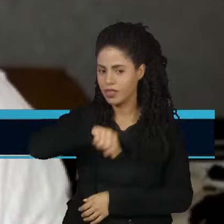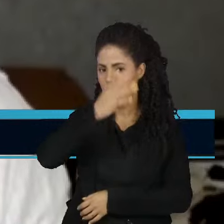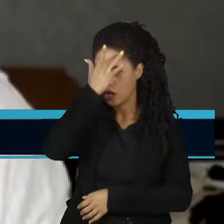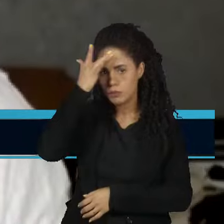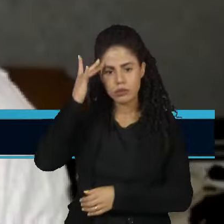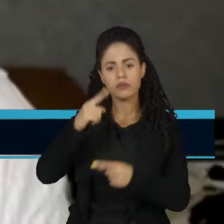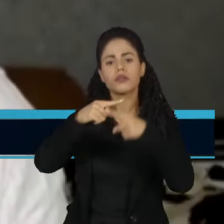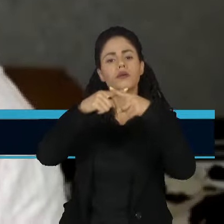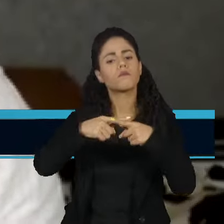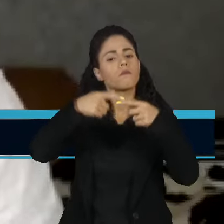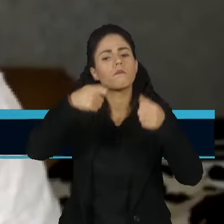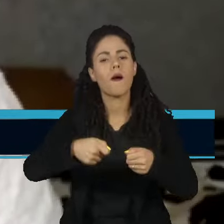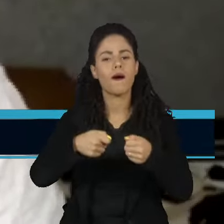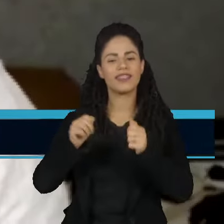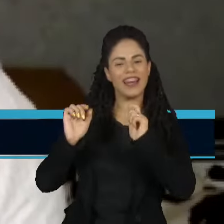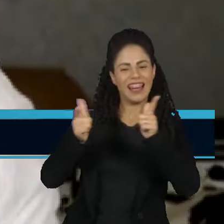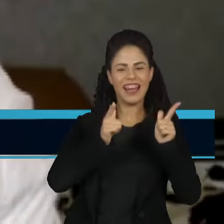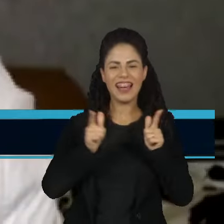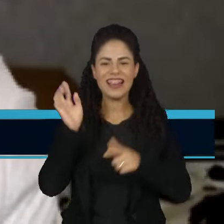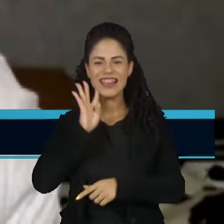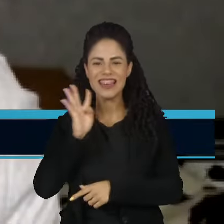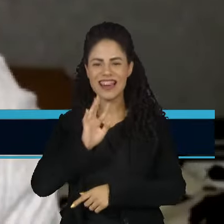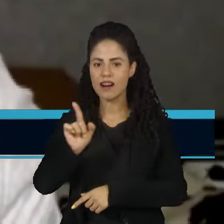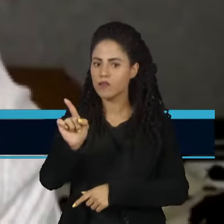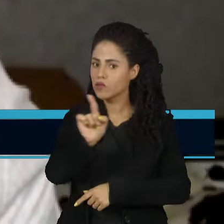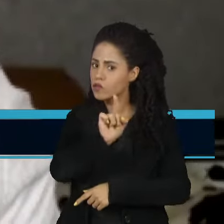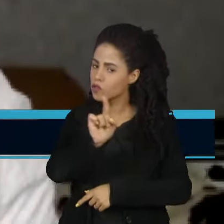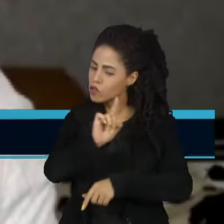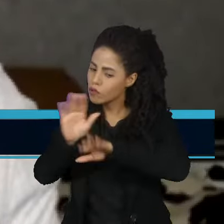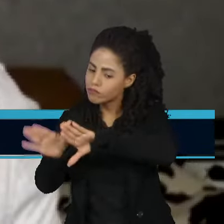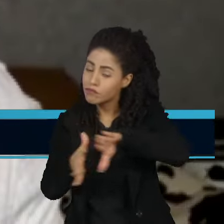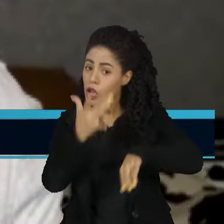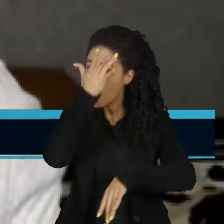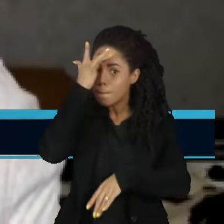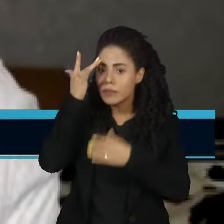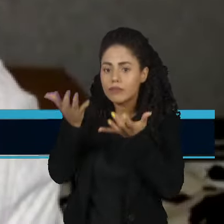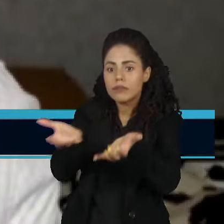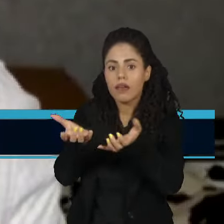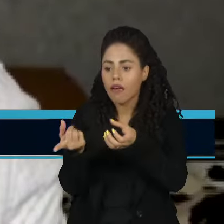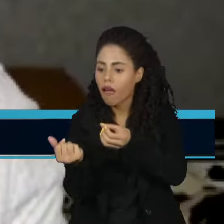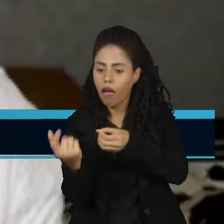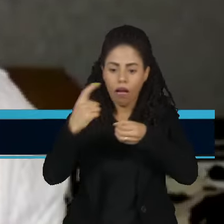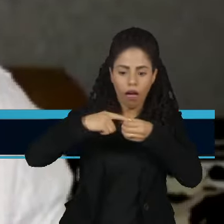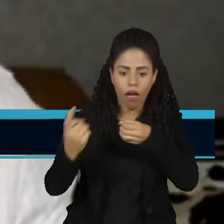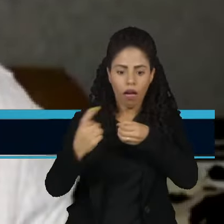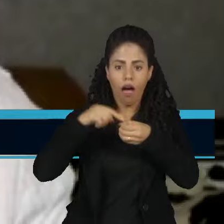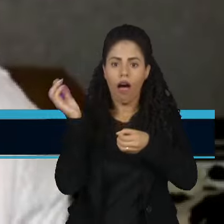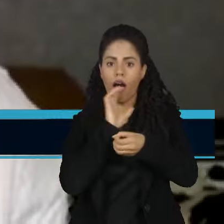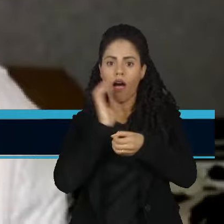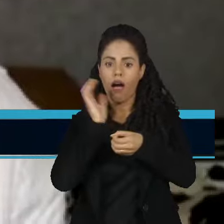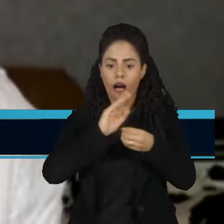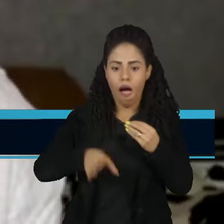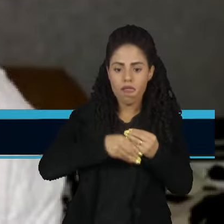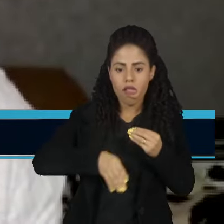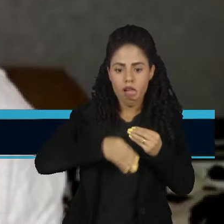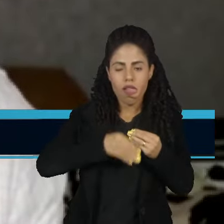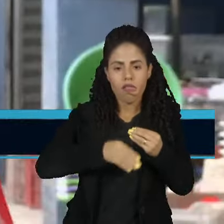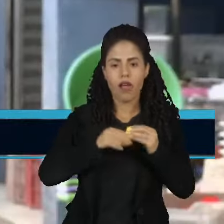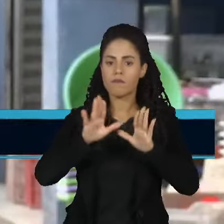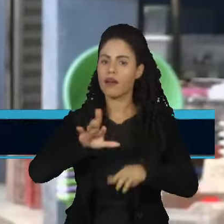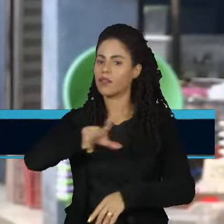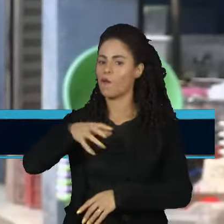apostado para se divertir São pessoas que enxergam nas apostas uma forma efetiva de aumentar o seu